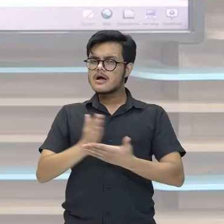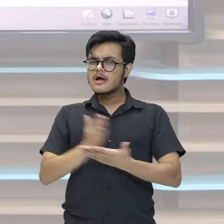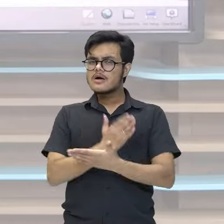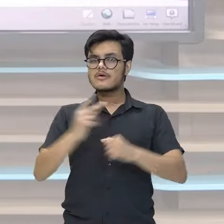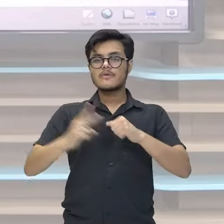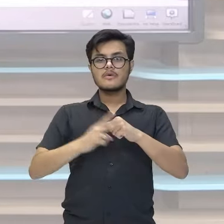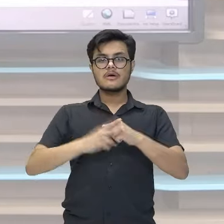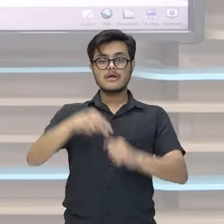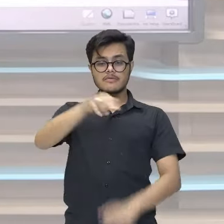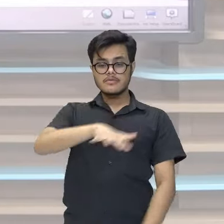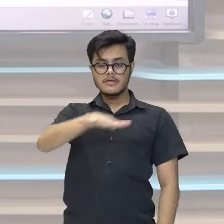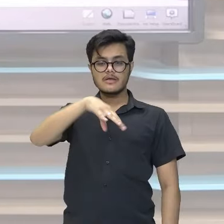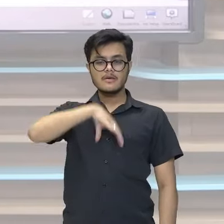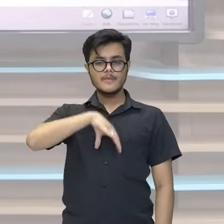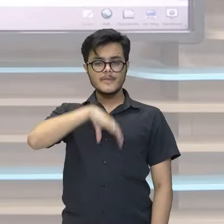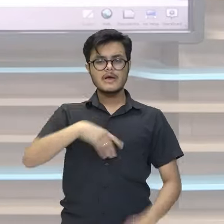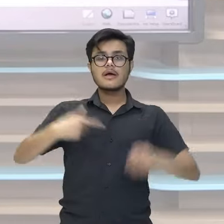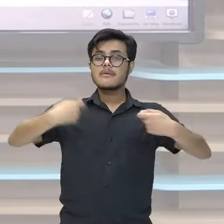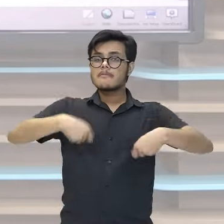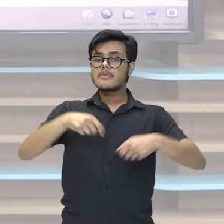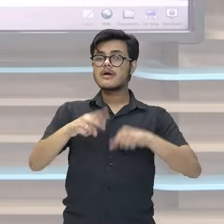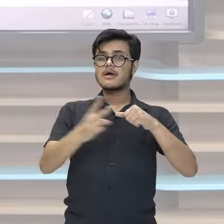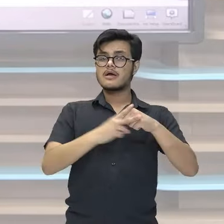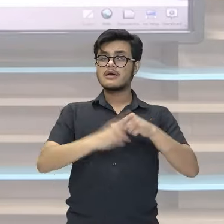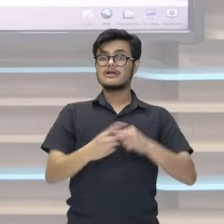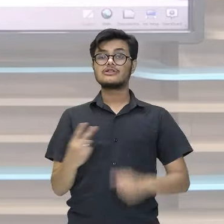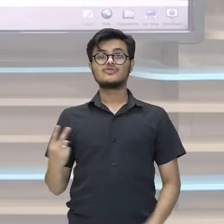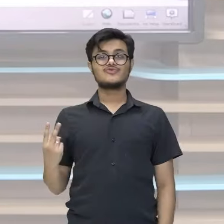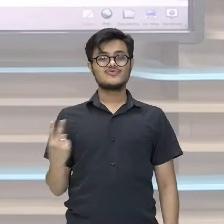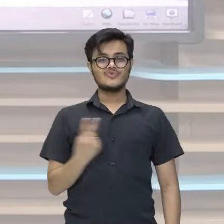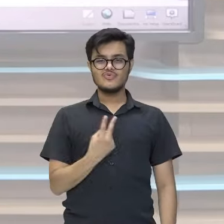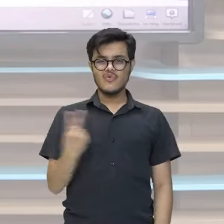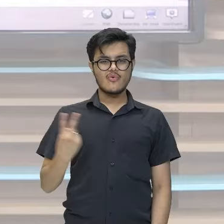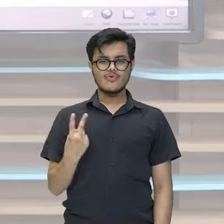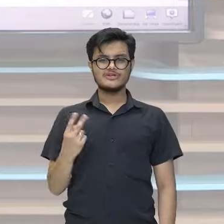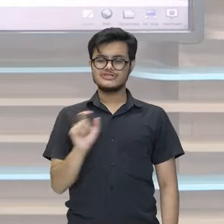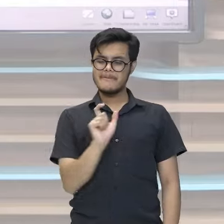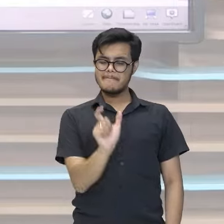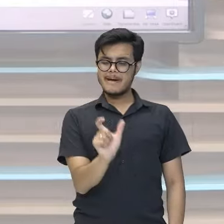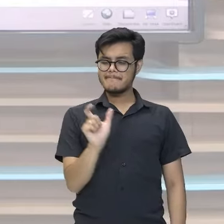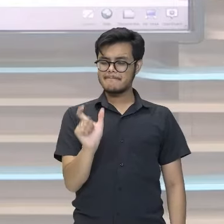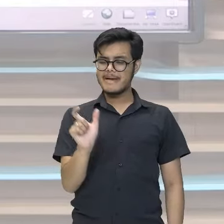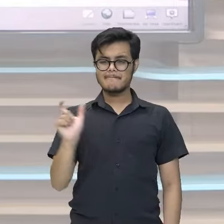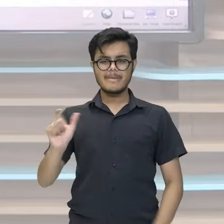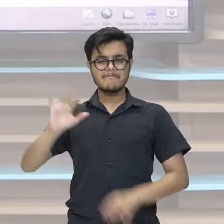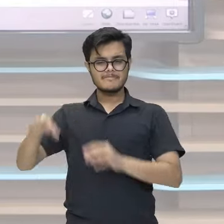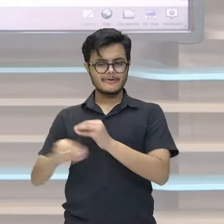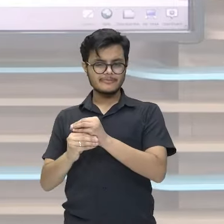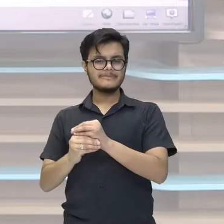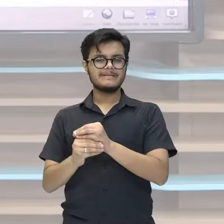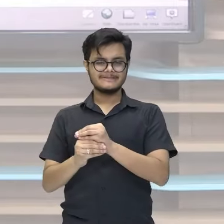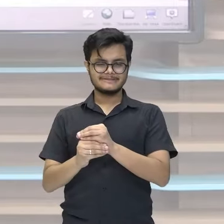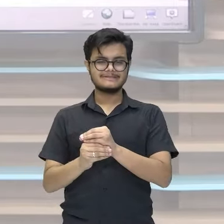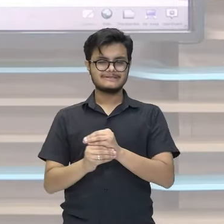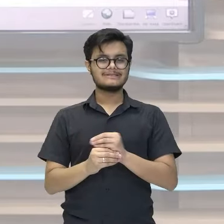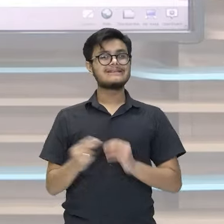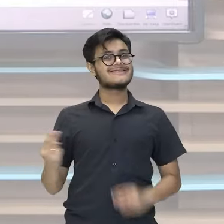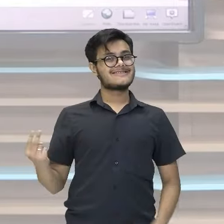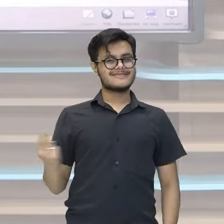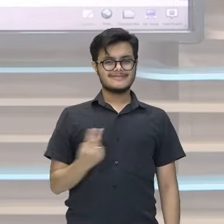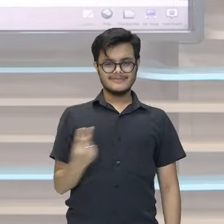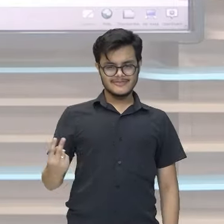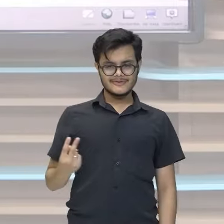Língua Portuguesa que precisam de dois complementos isso mesmo precisa tanto de objeto direto como de objeto